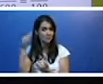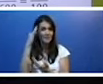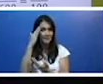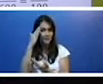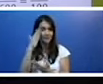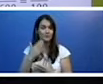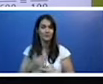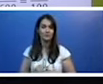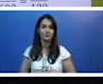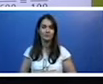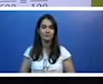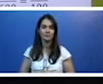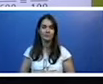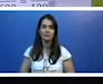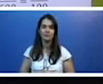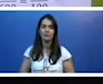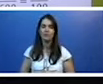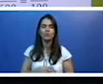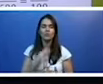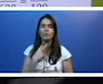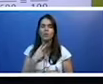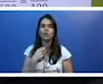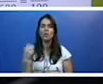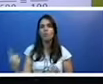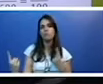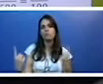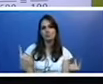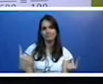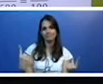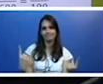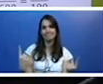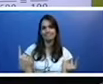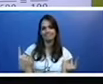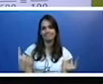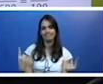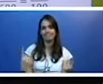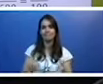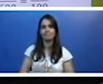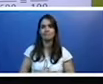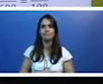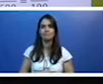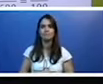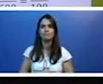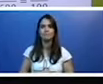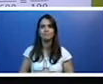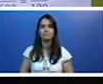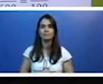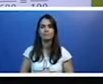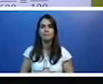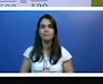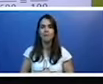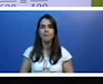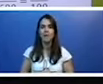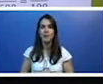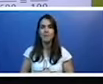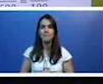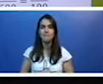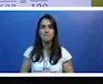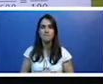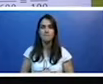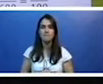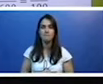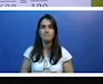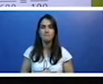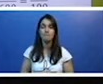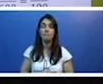real, eu tenho que considerar como se fosse centímetros também. Bom, observe que na